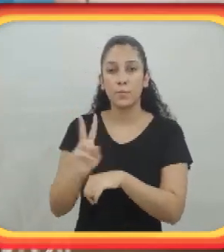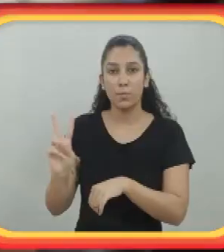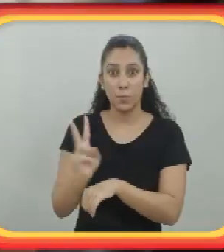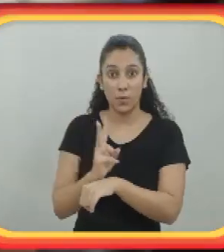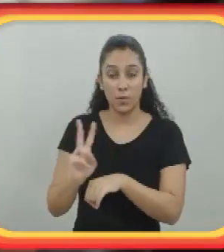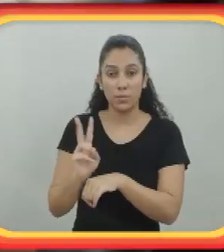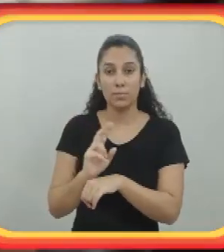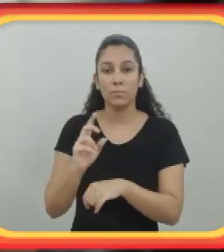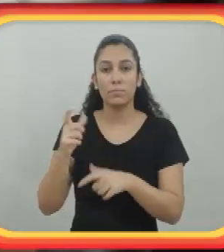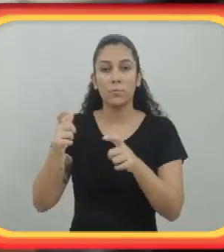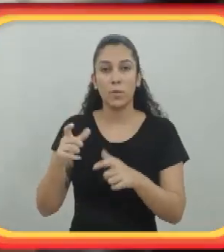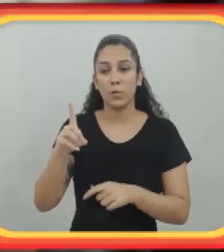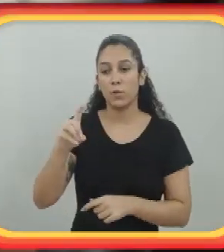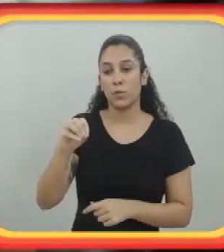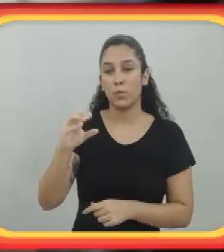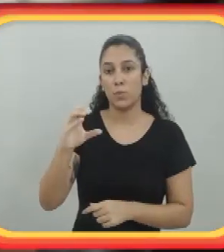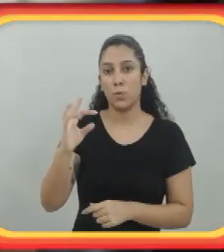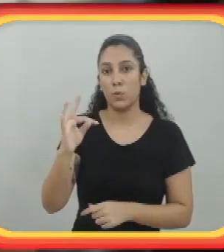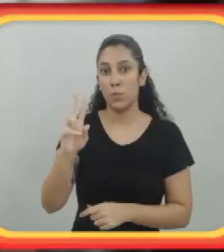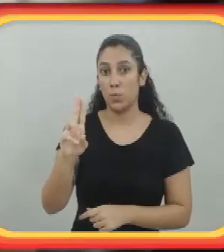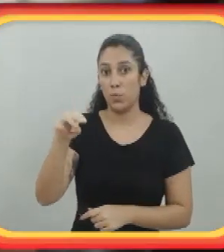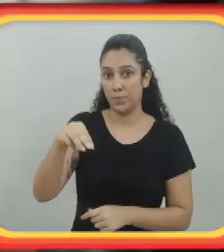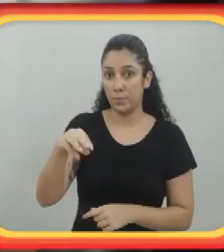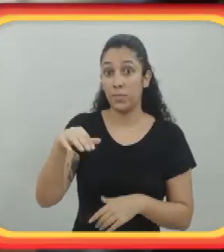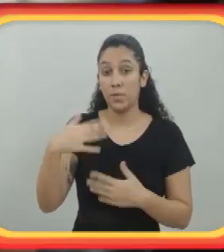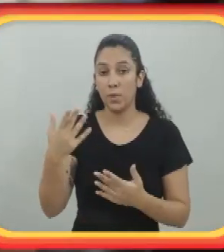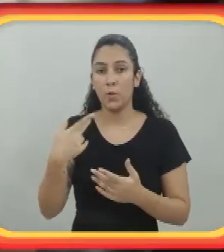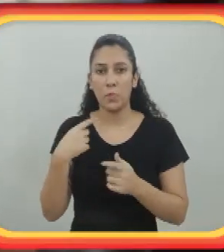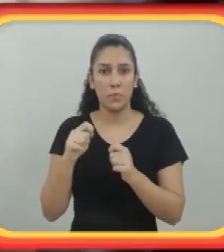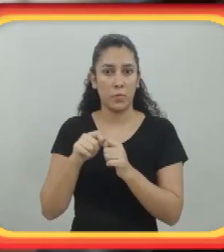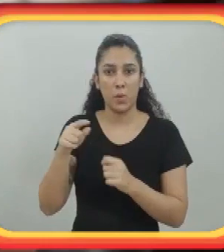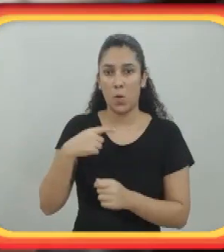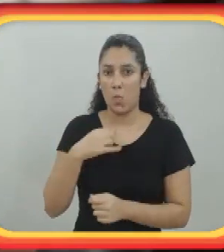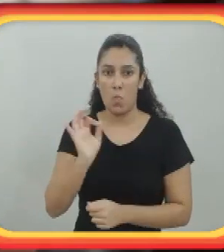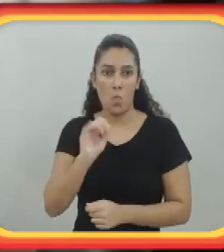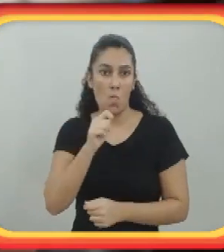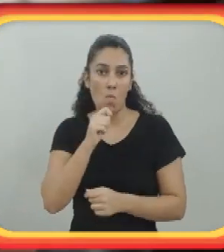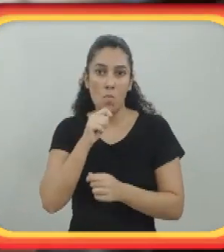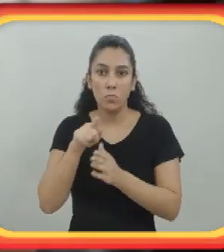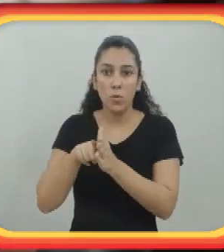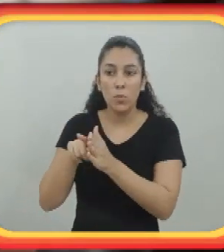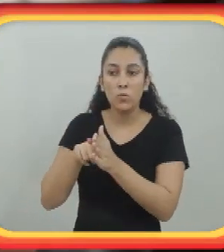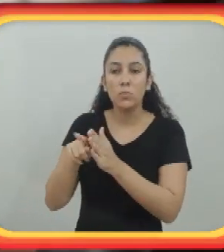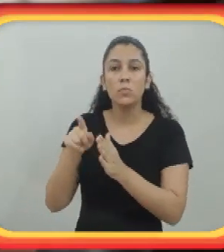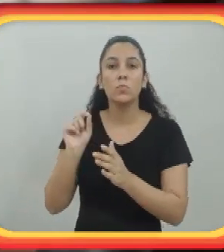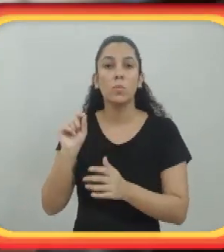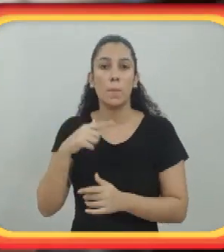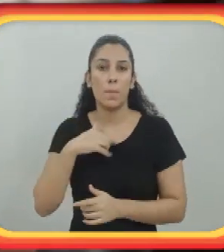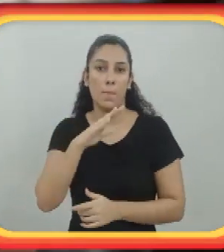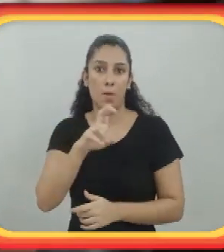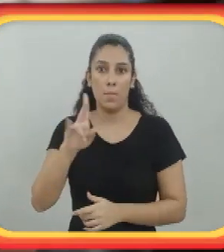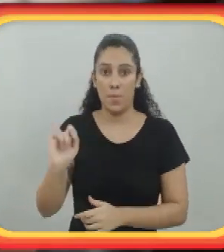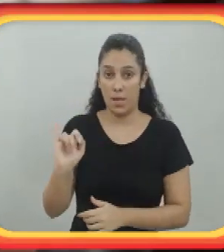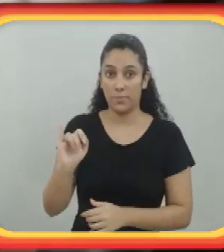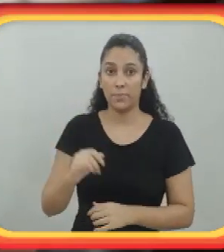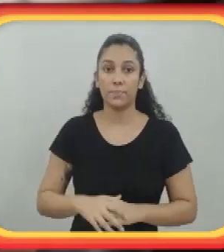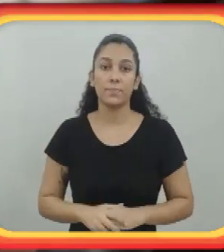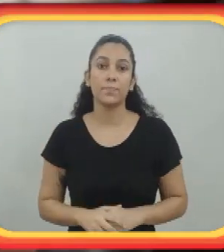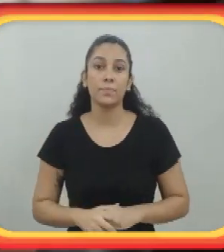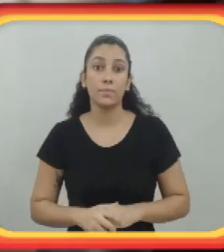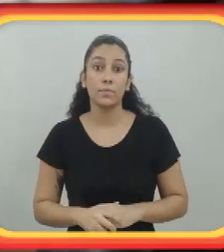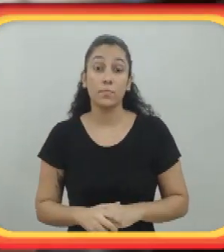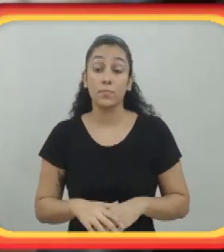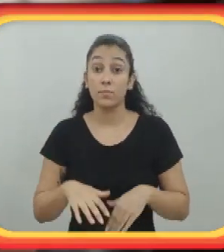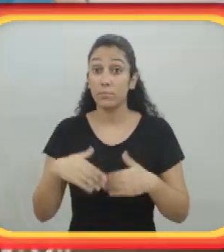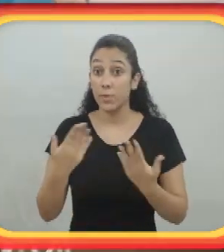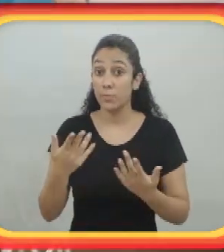UFES. Não passei em Direito no Enem. E aí surgiu, na época em questão até,